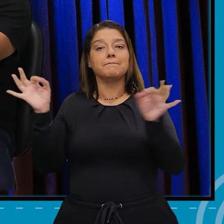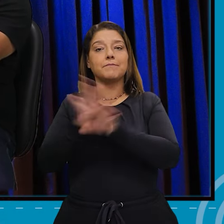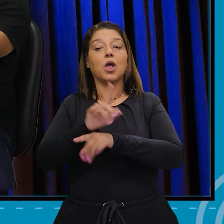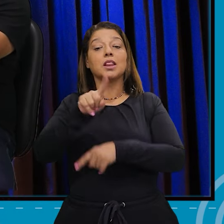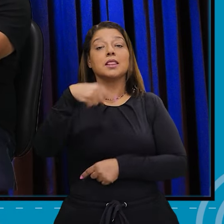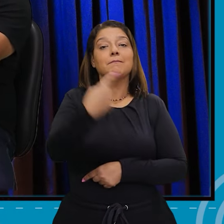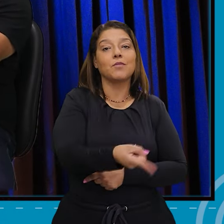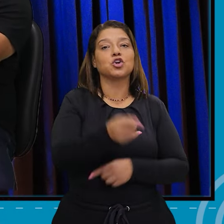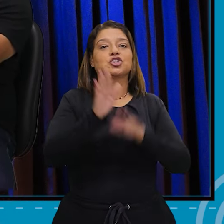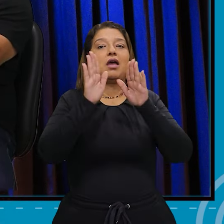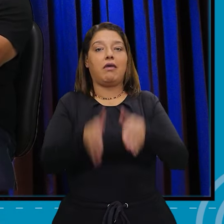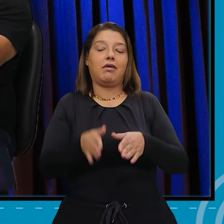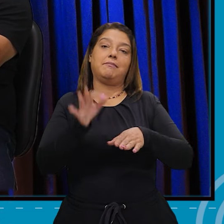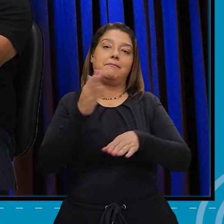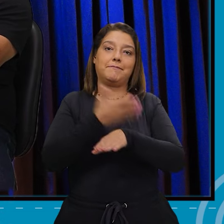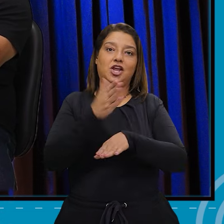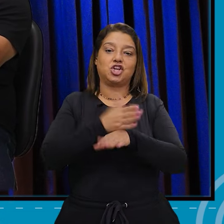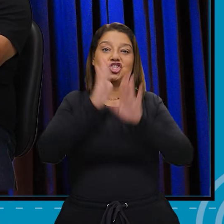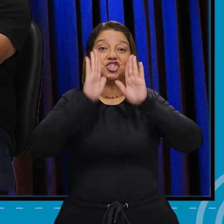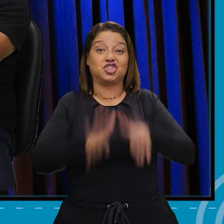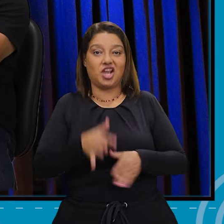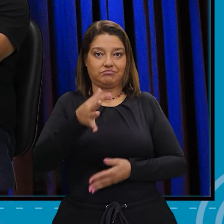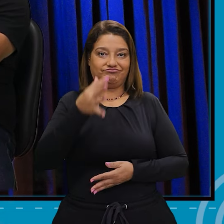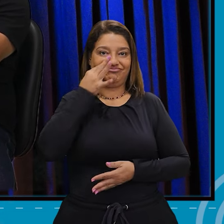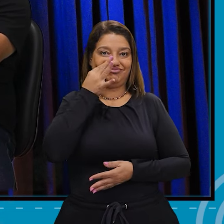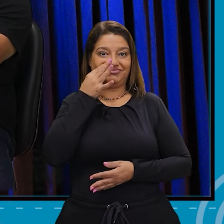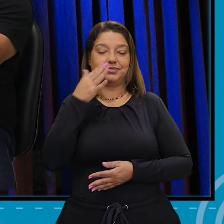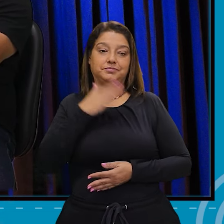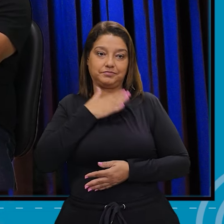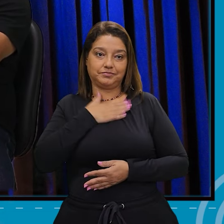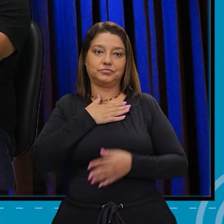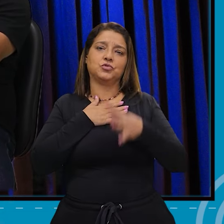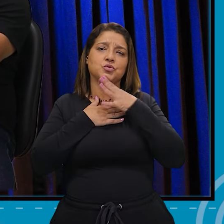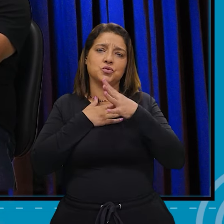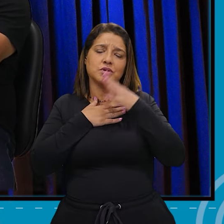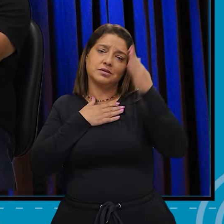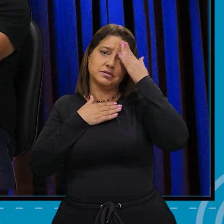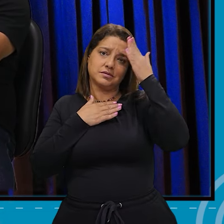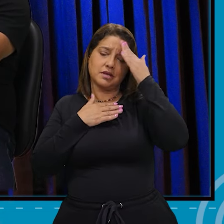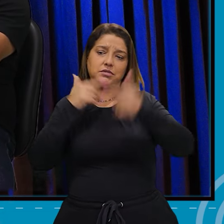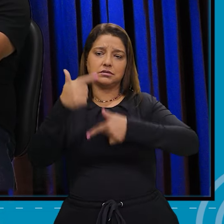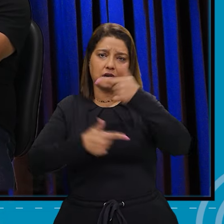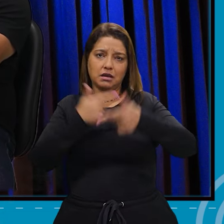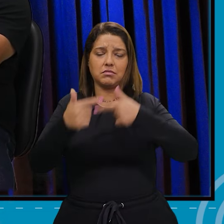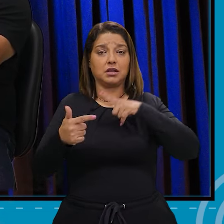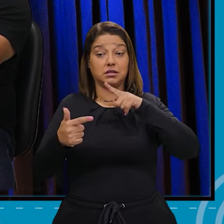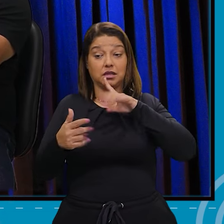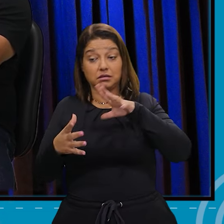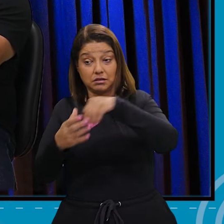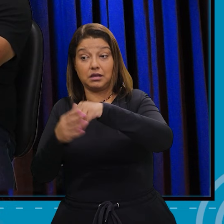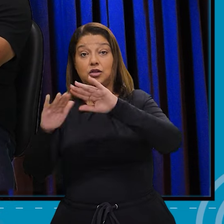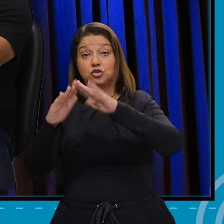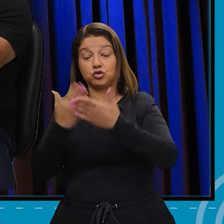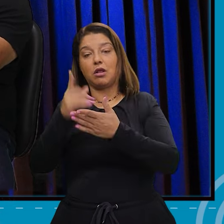aquela prática e chegar em outra prática. Uma delas, na minha forma de ver, que eu trabalho, luto para que